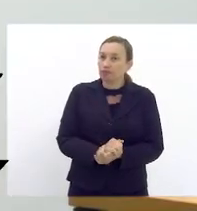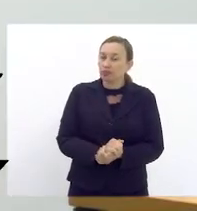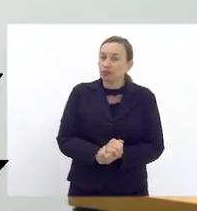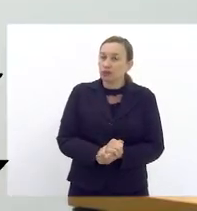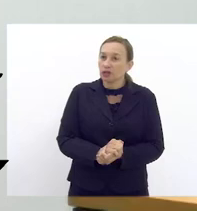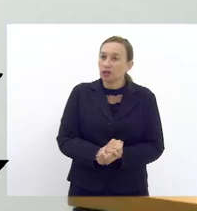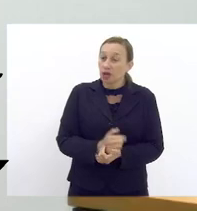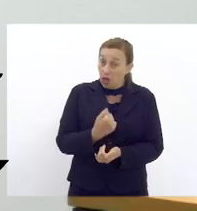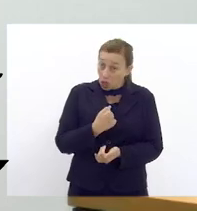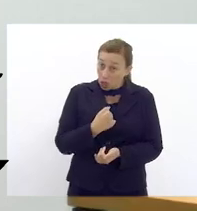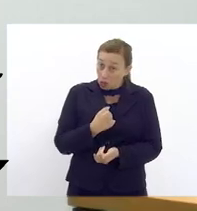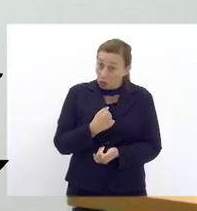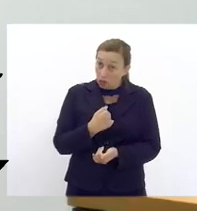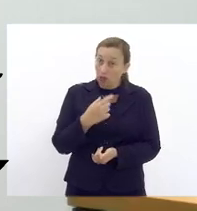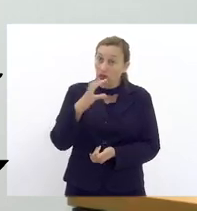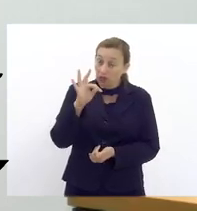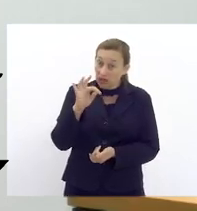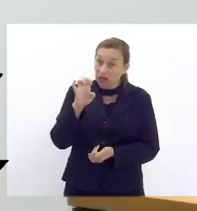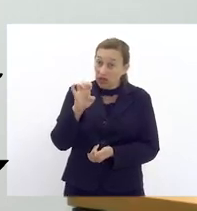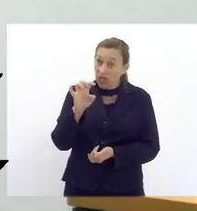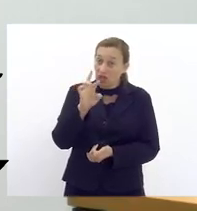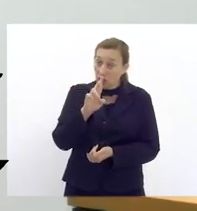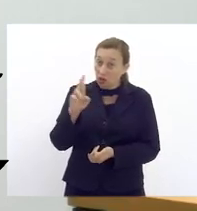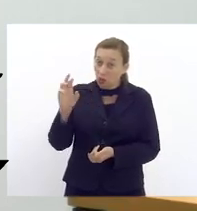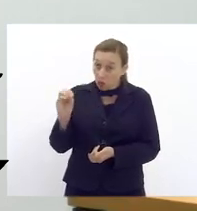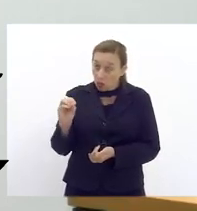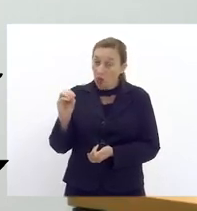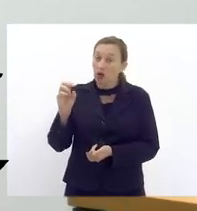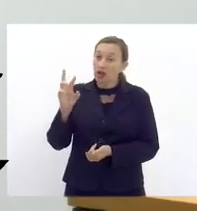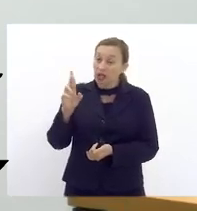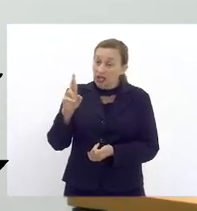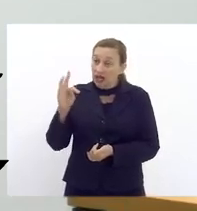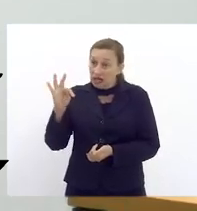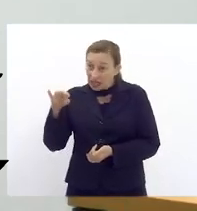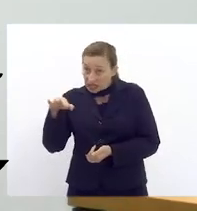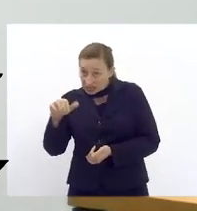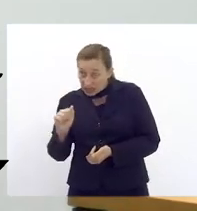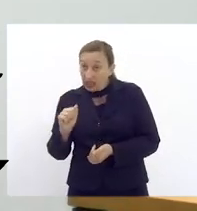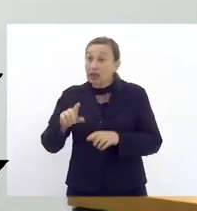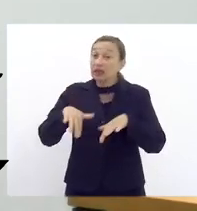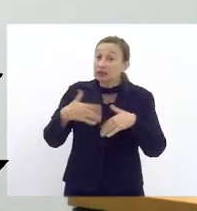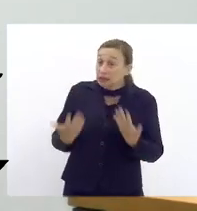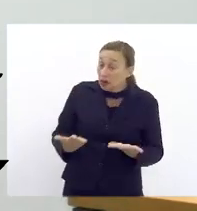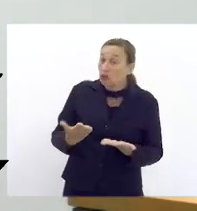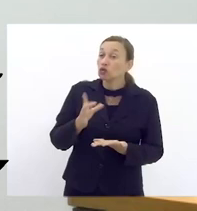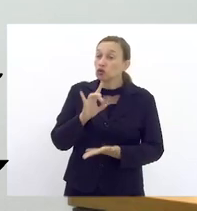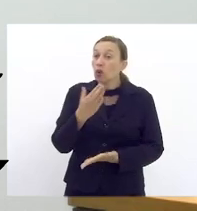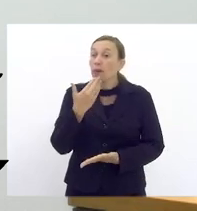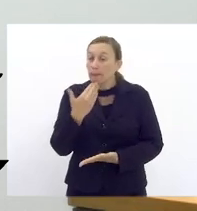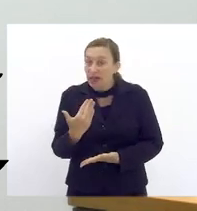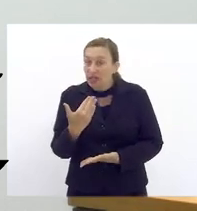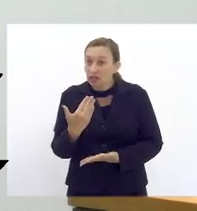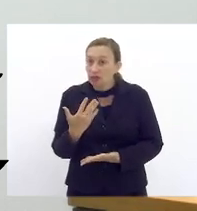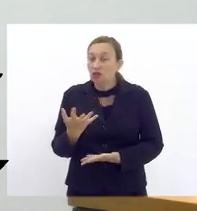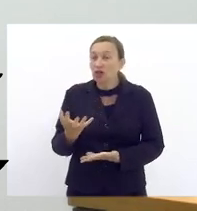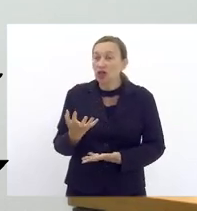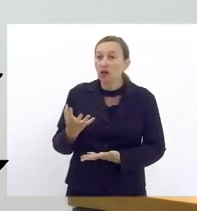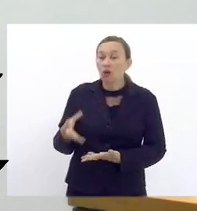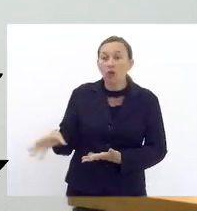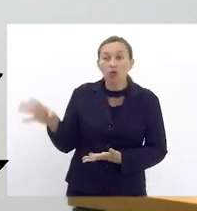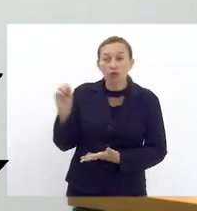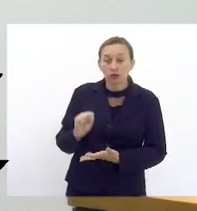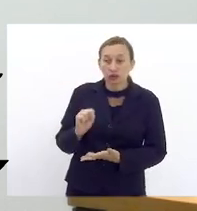eu tô sendo terrorista Então nesse aspecto Eu só peço isso eu só quero ouvir na Tribuna